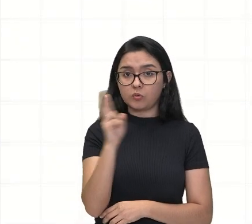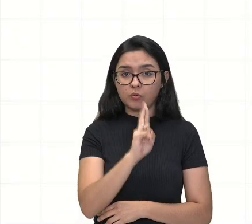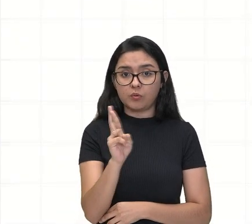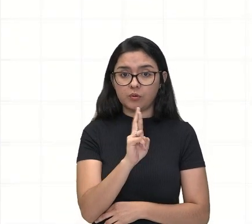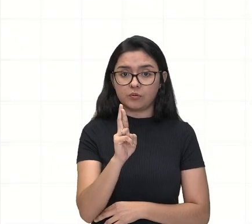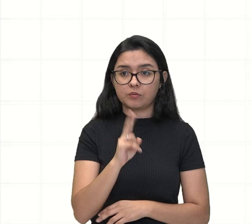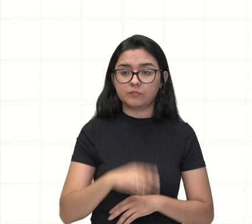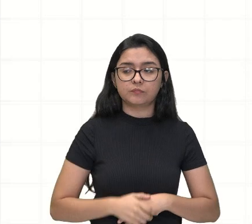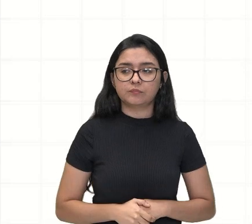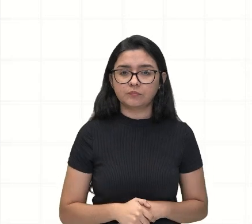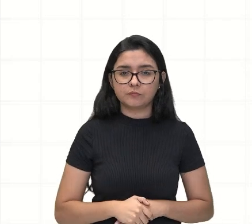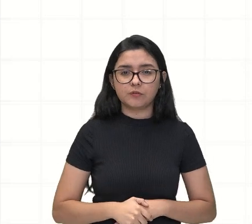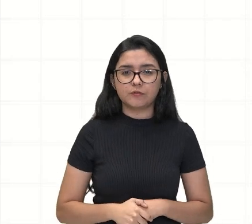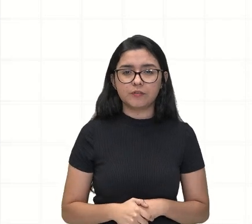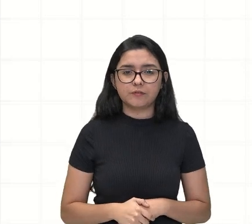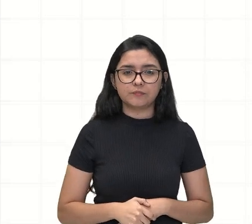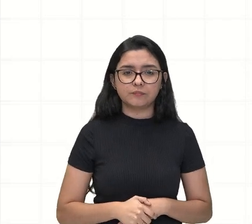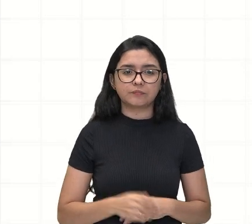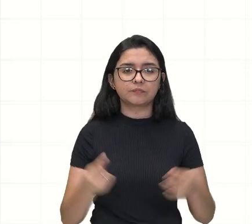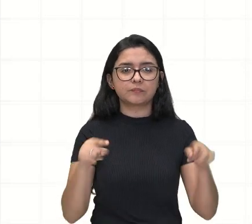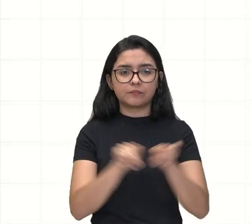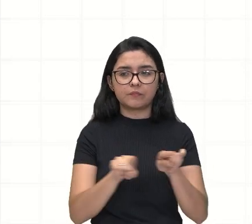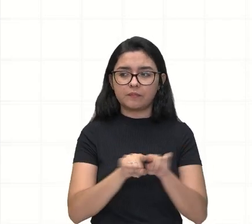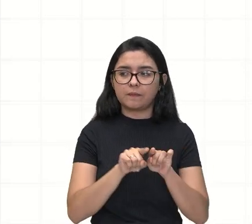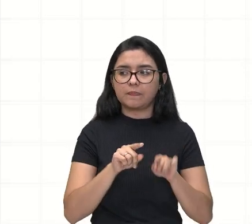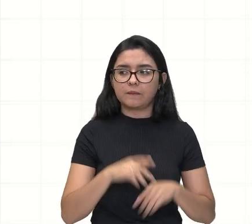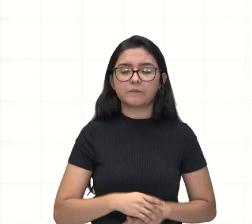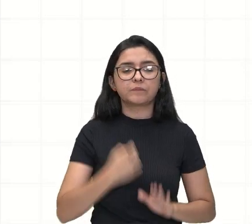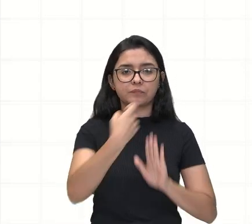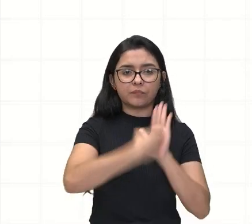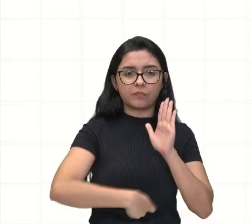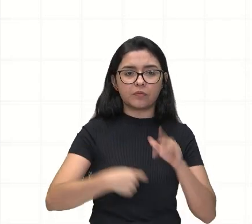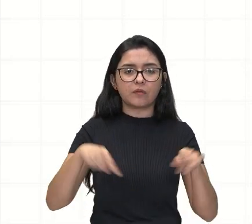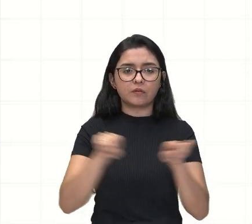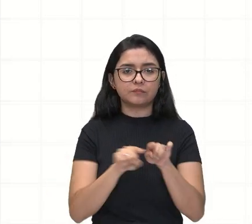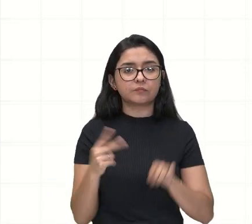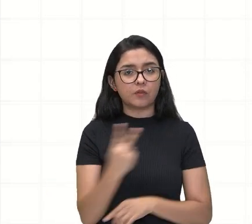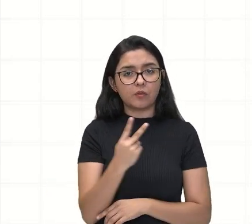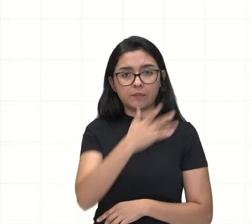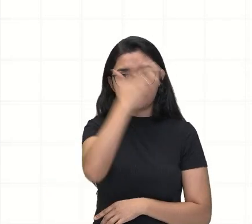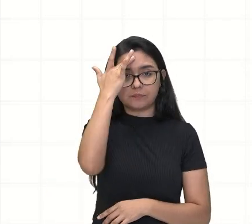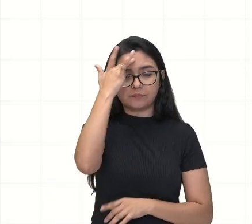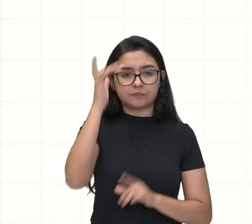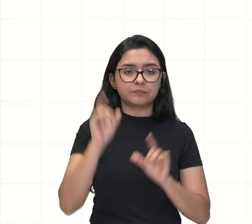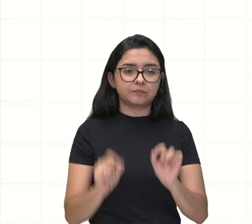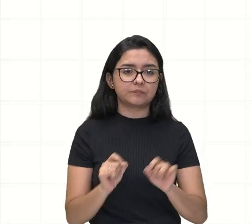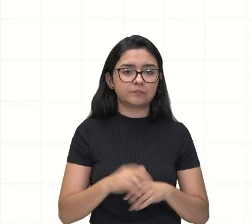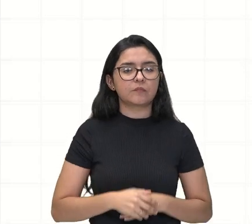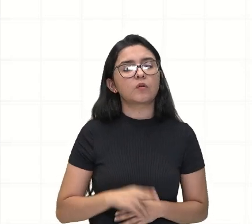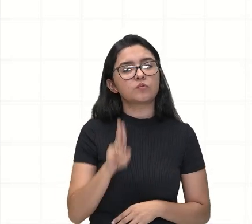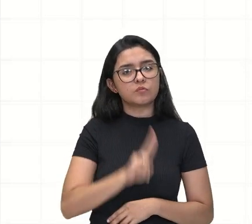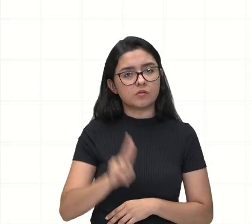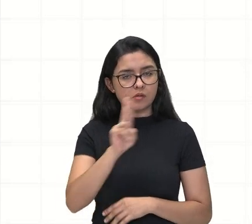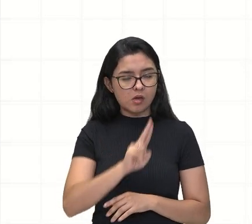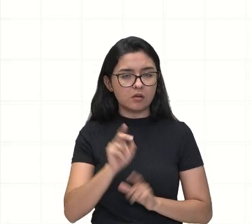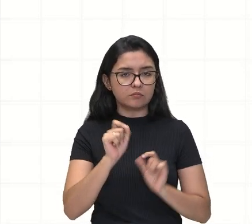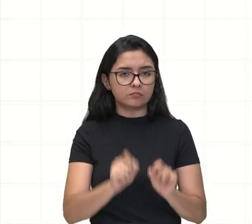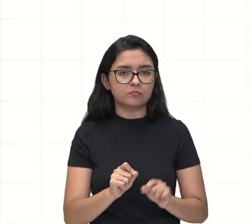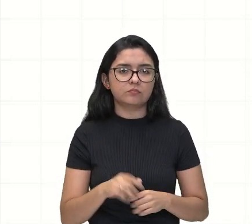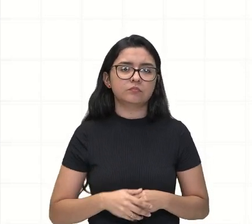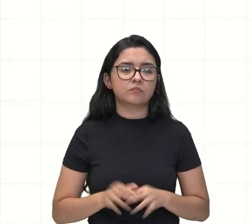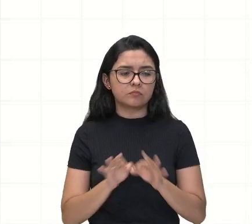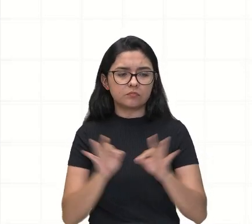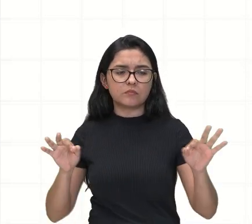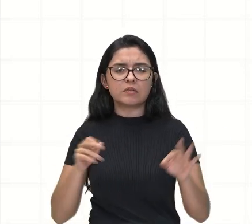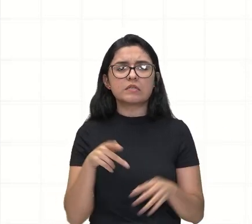R$ 2,00 por quilômetro rodado. 3 amigos utilizaram esse serviço e percorreram 5 quilômetros 5